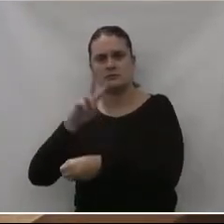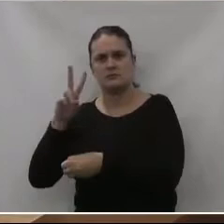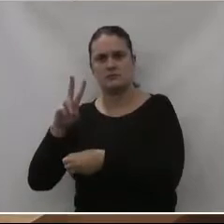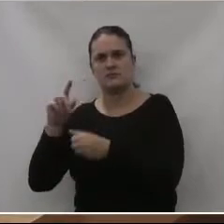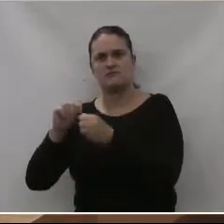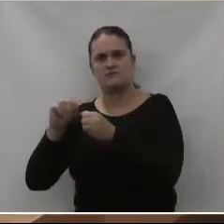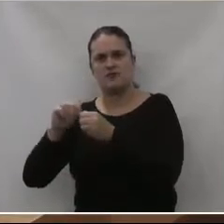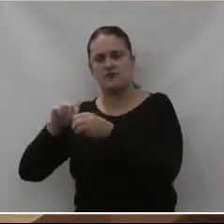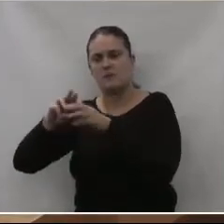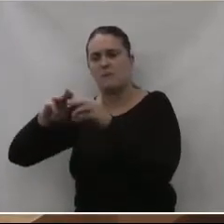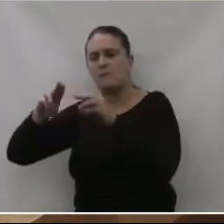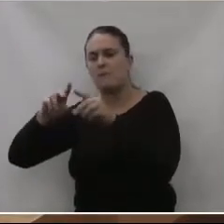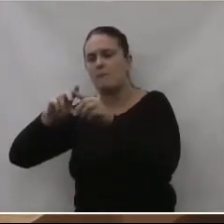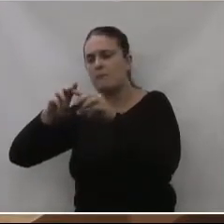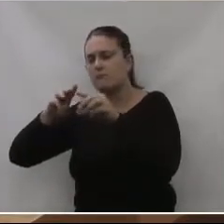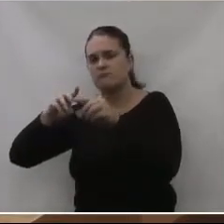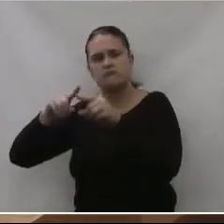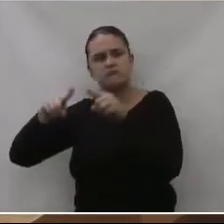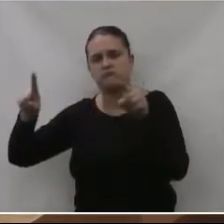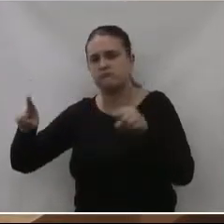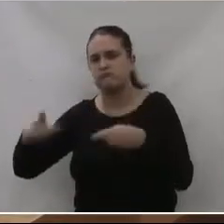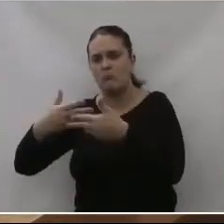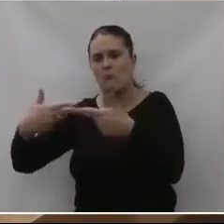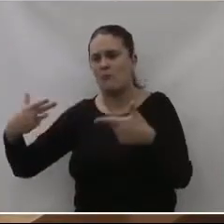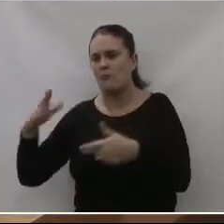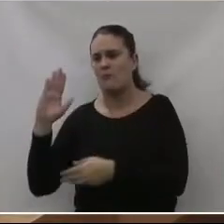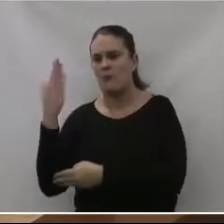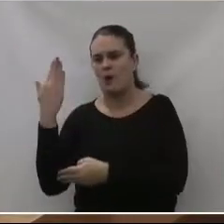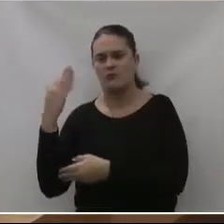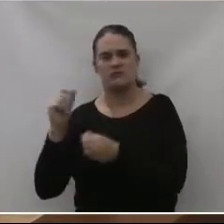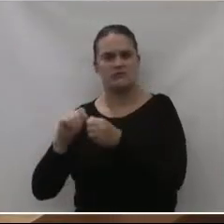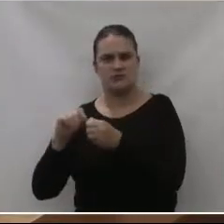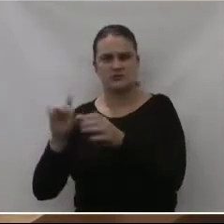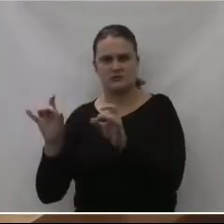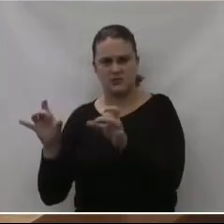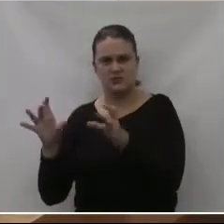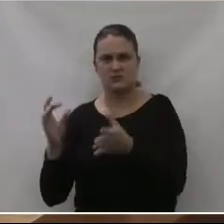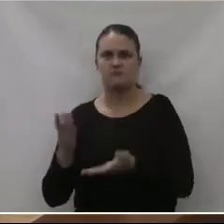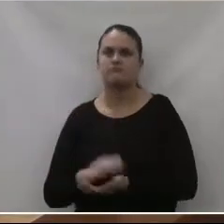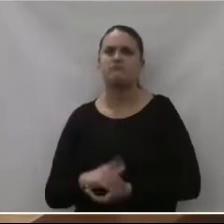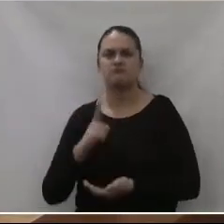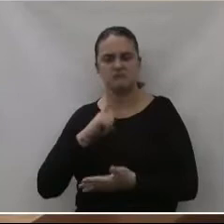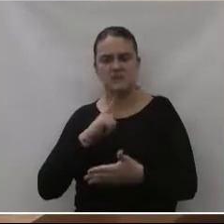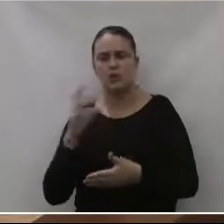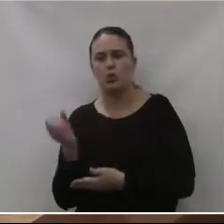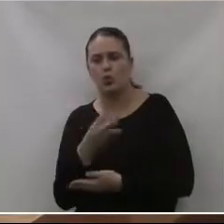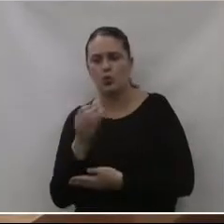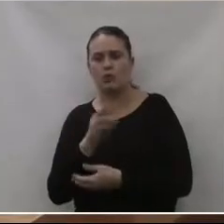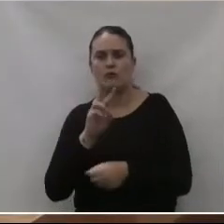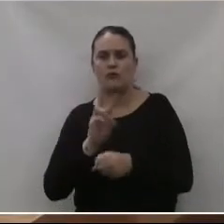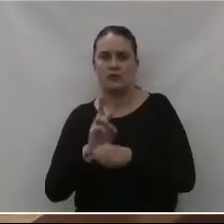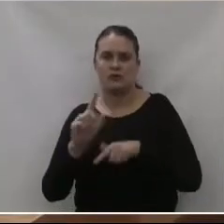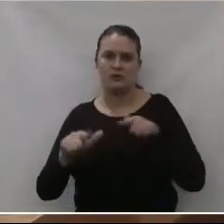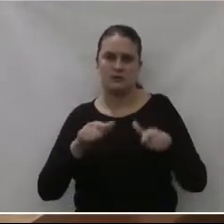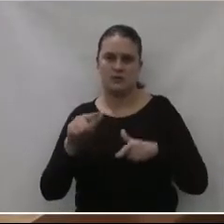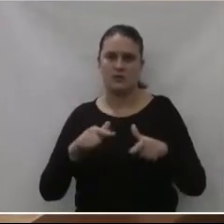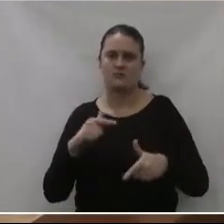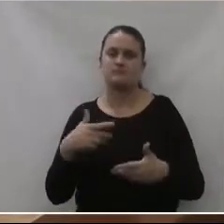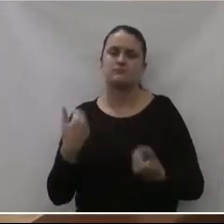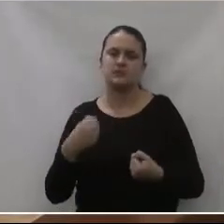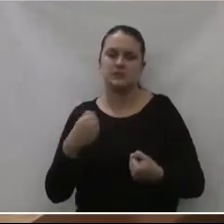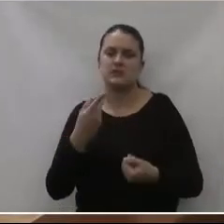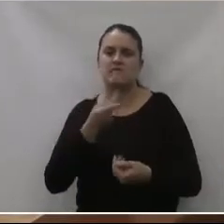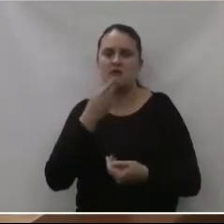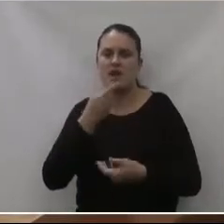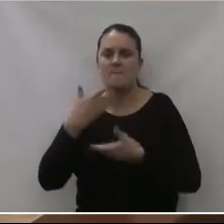Planejados. São empresas, uma família gerando vários empregos, criando expectativa e esperança para a nossa cidade. Então, eu não poderia